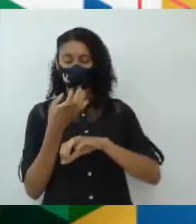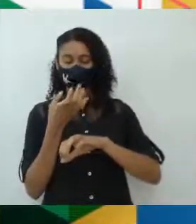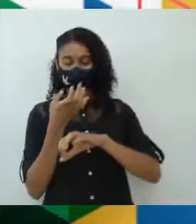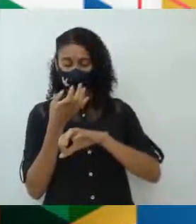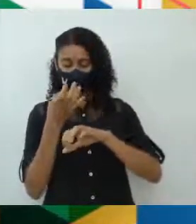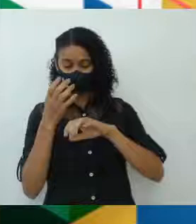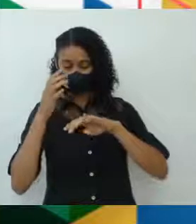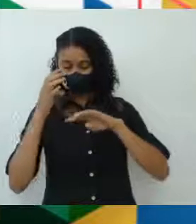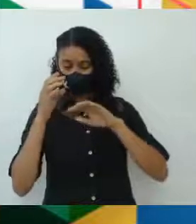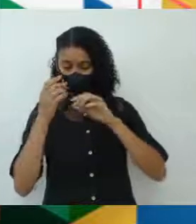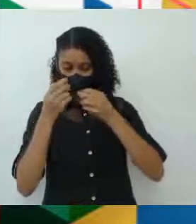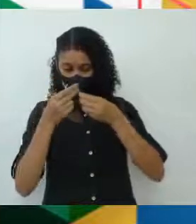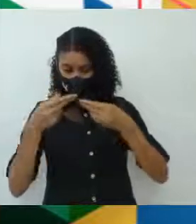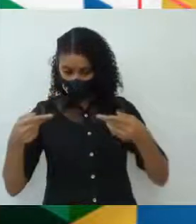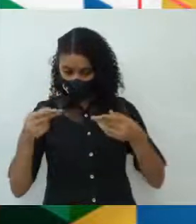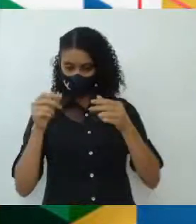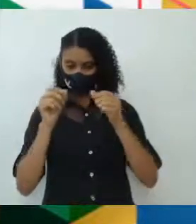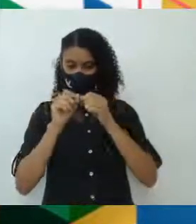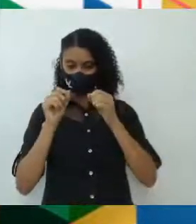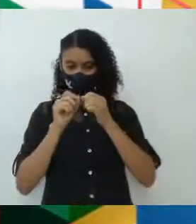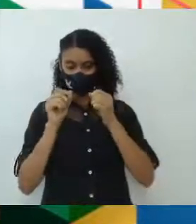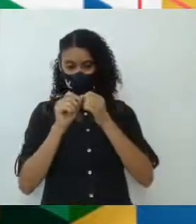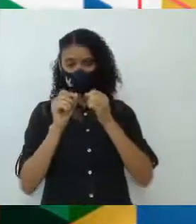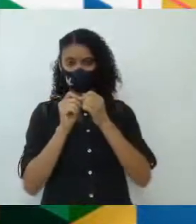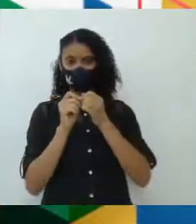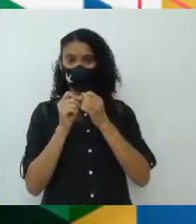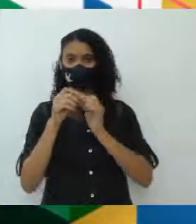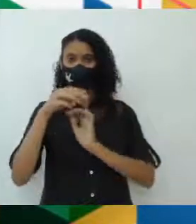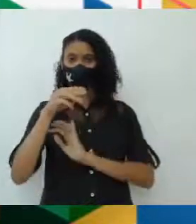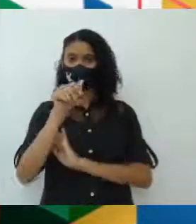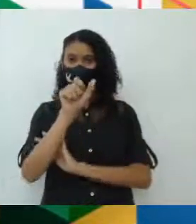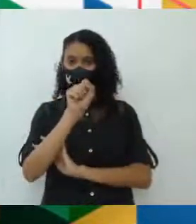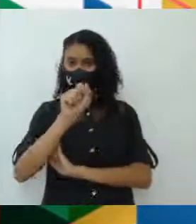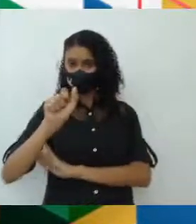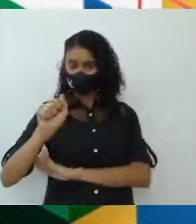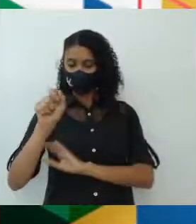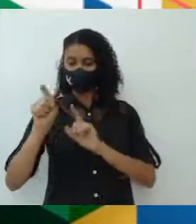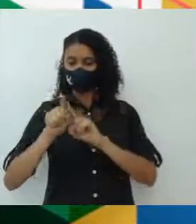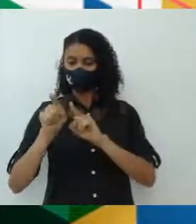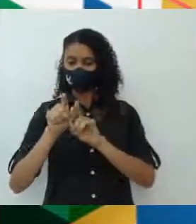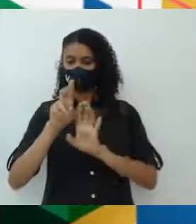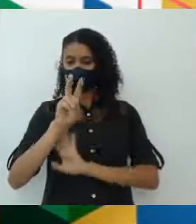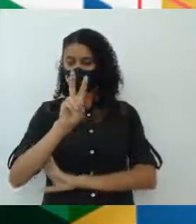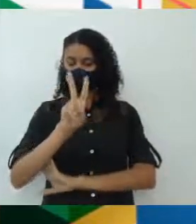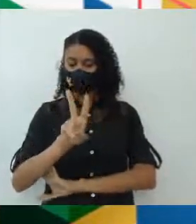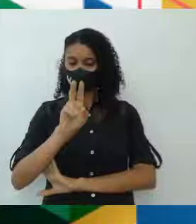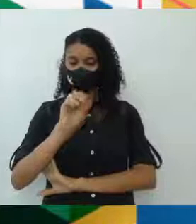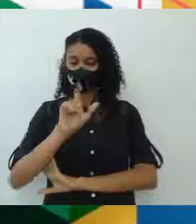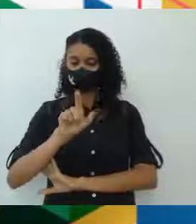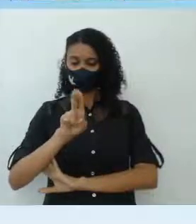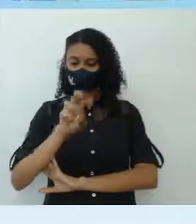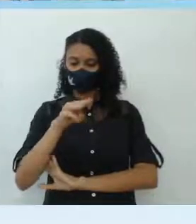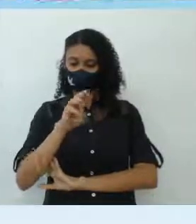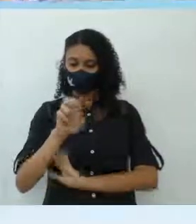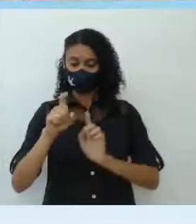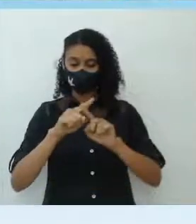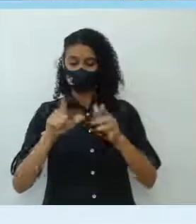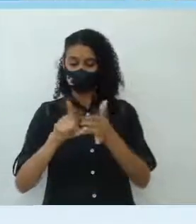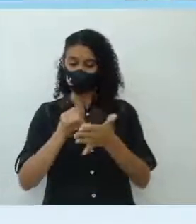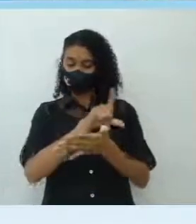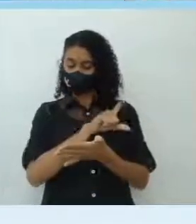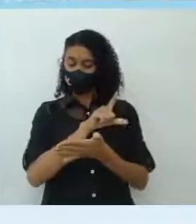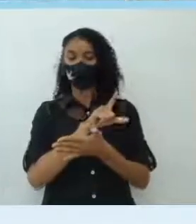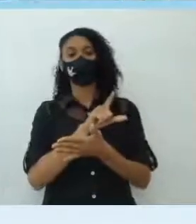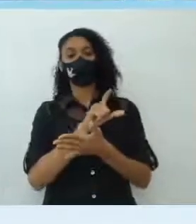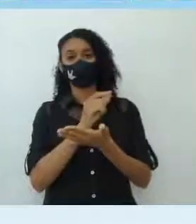tem com a massa e com o volume das substâncias. Mas antes da gente iniciar propriamente dito